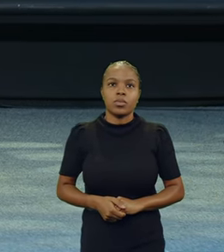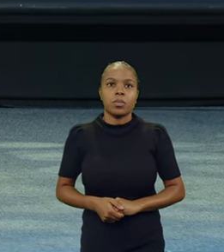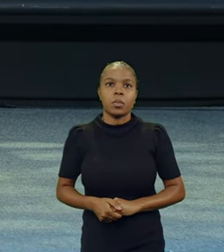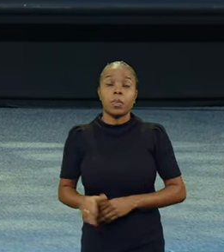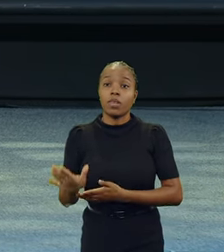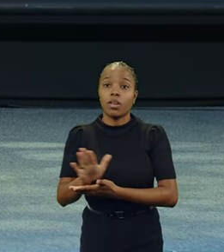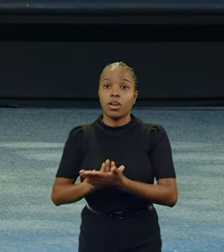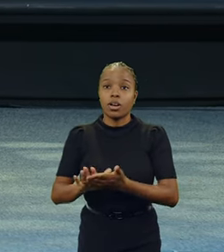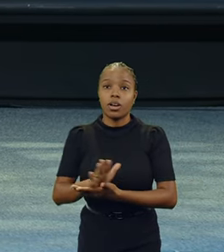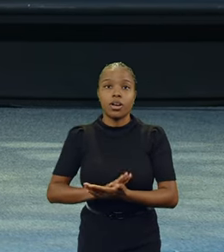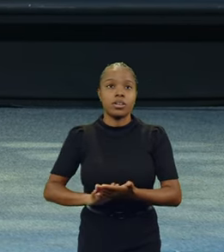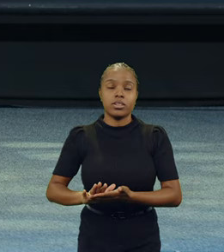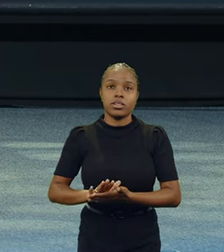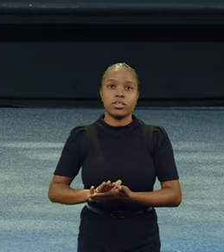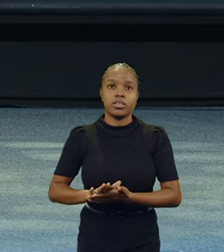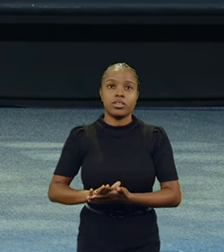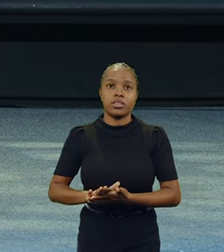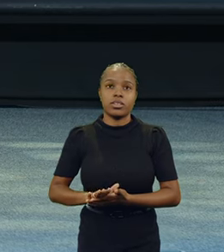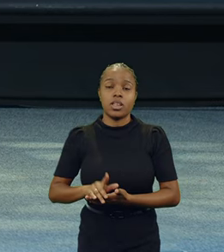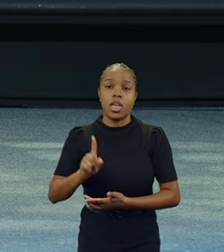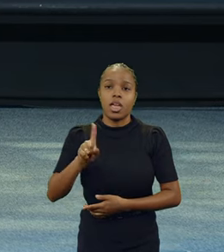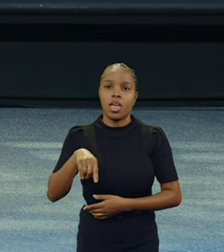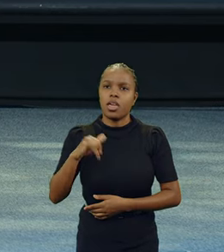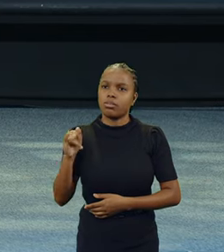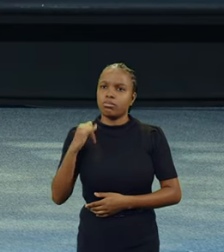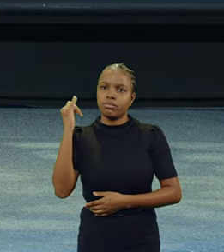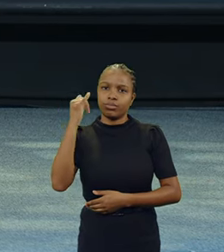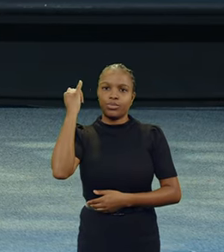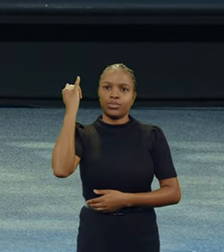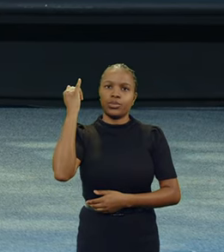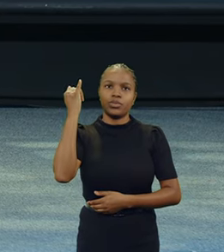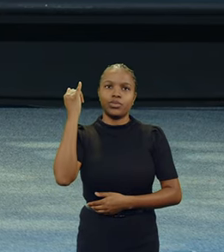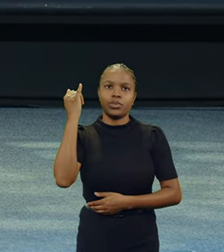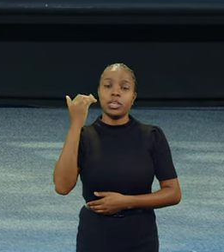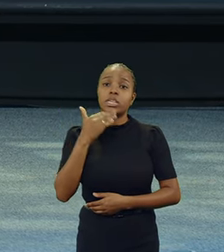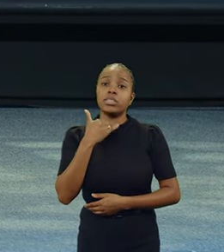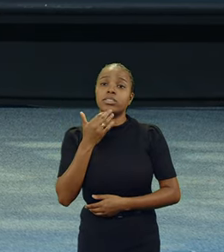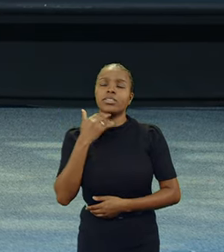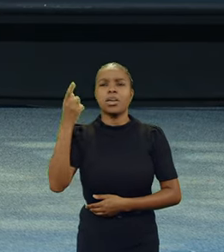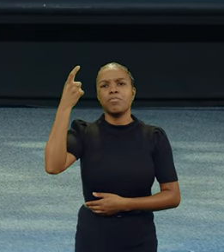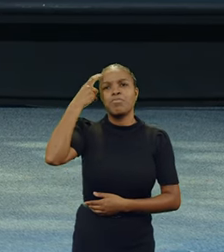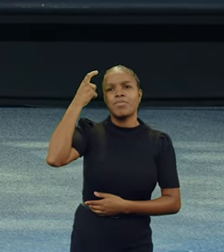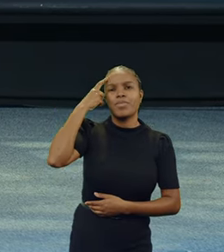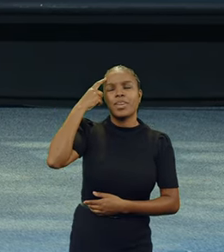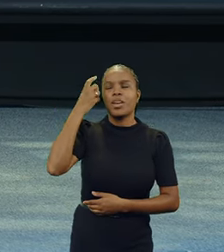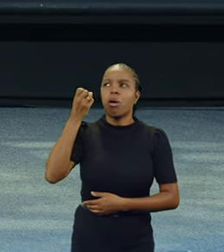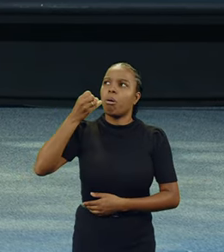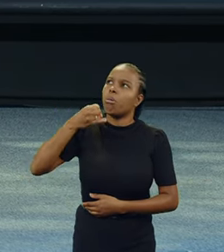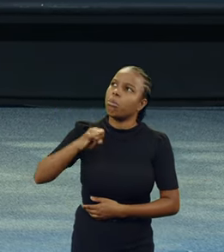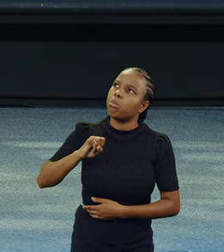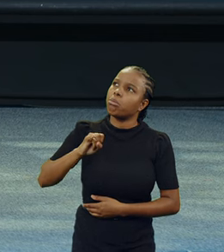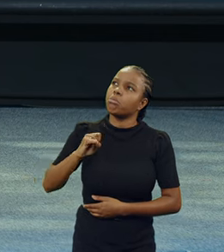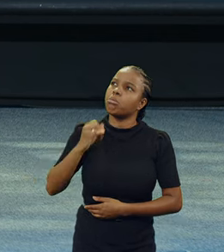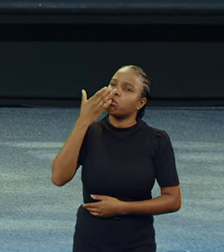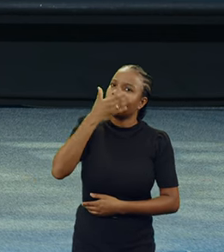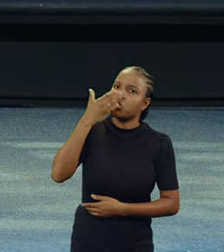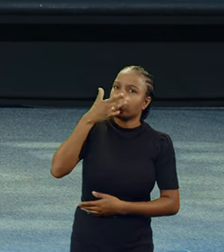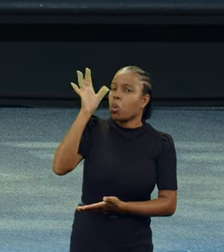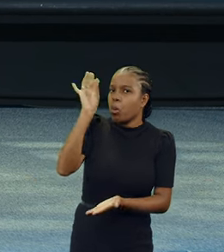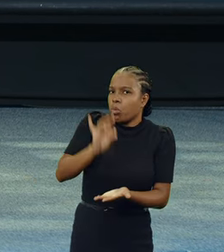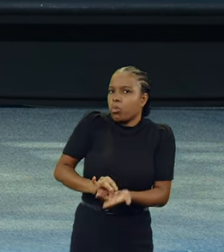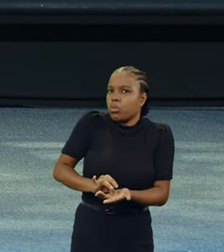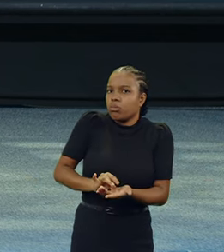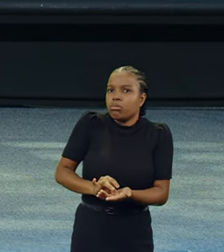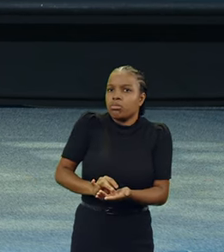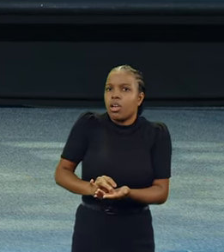Nada disso era importante. Ninguém pensou, será que ela se prostituiu mesmo?